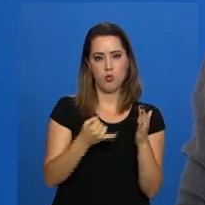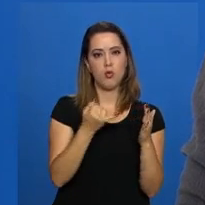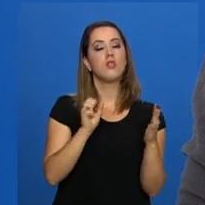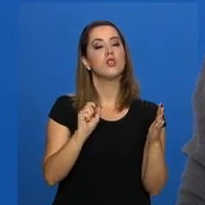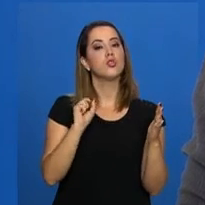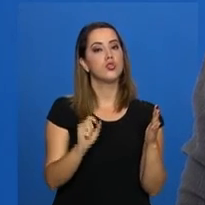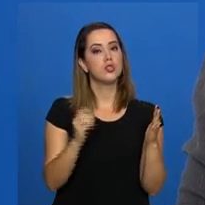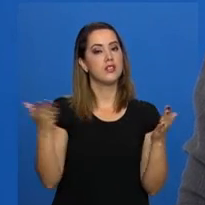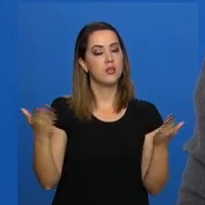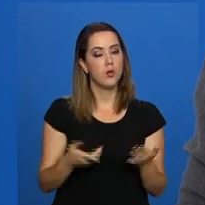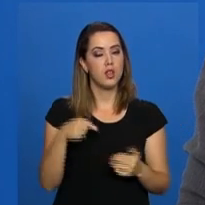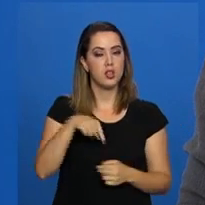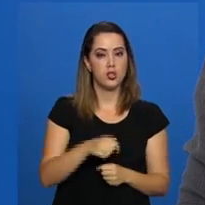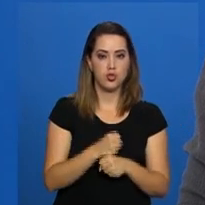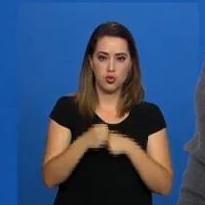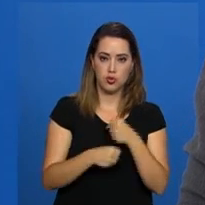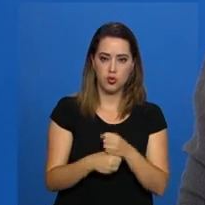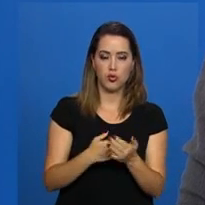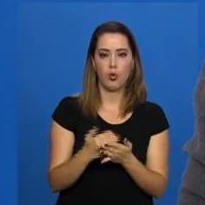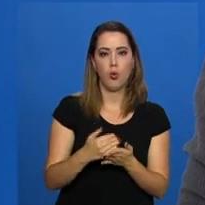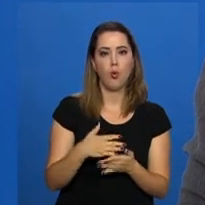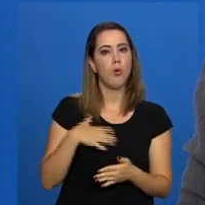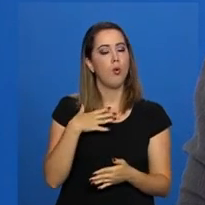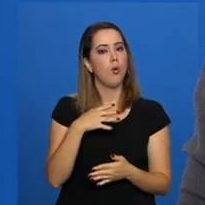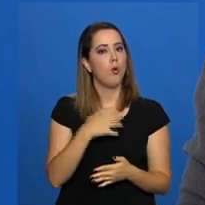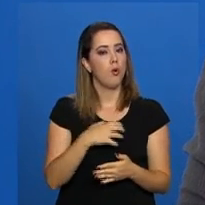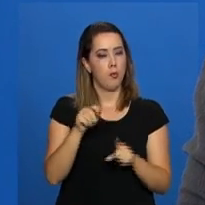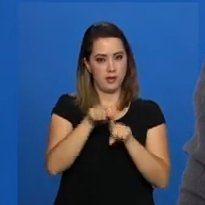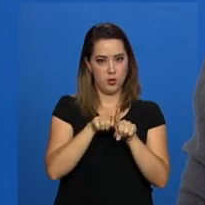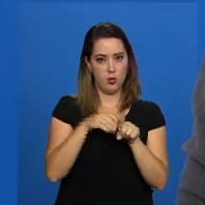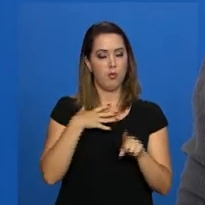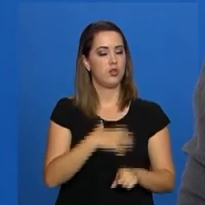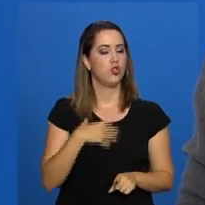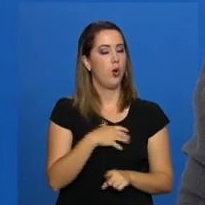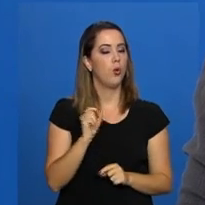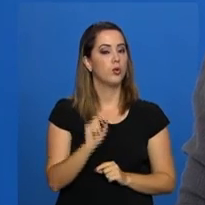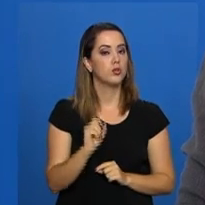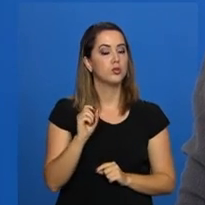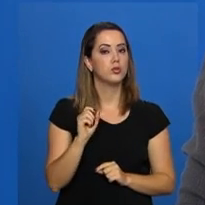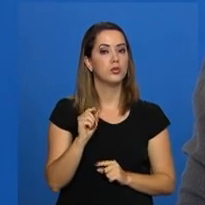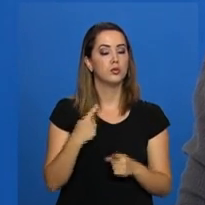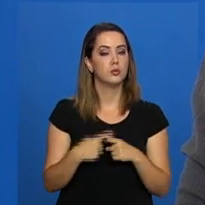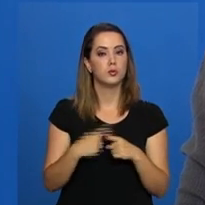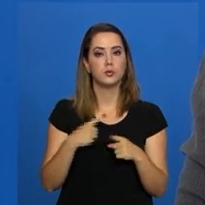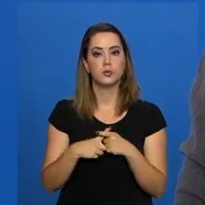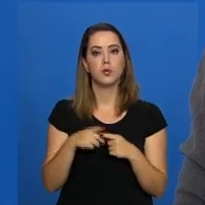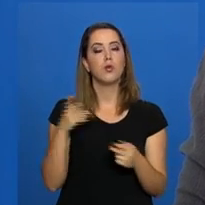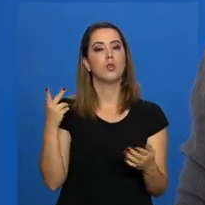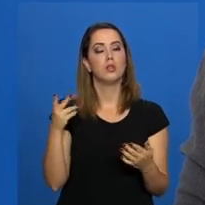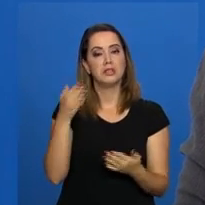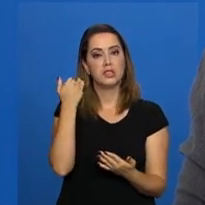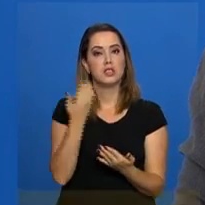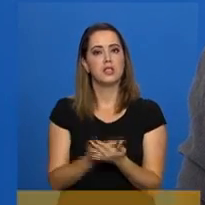para agosto, né, exatamente por considerar que os servidores